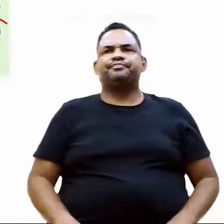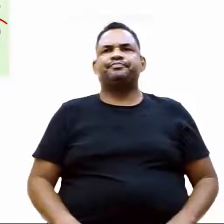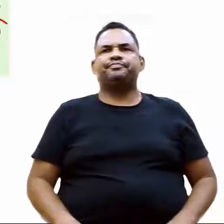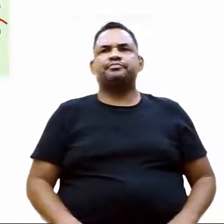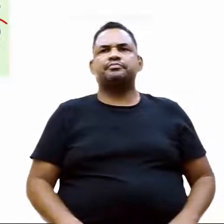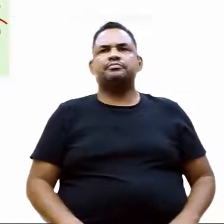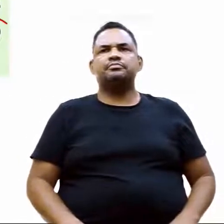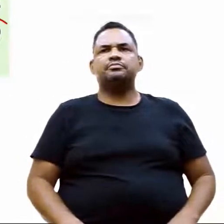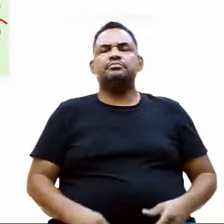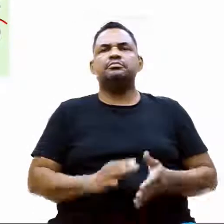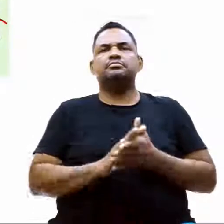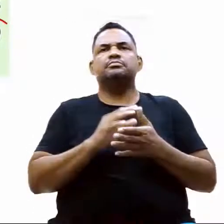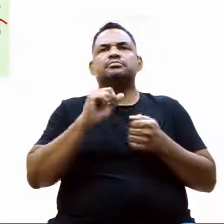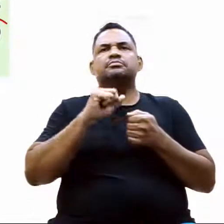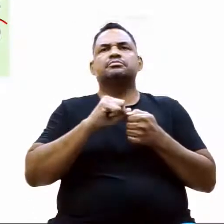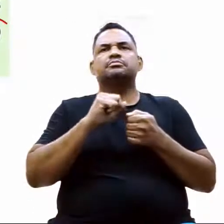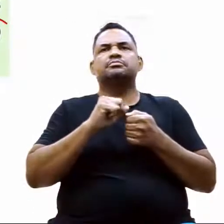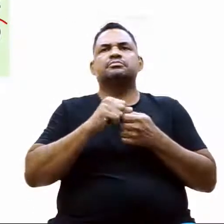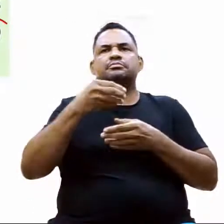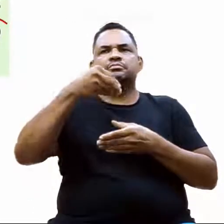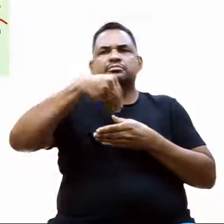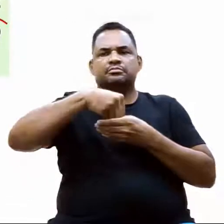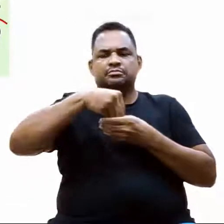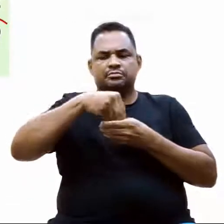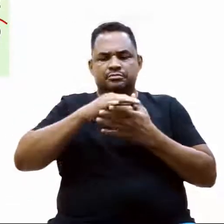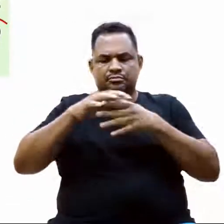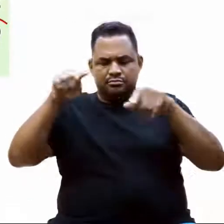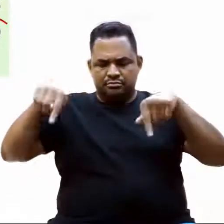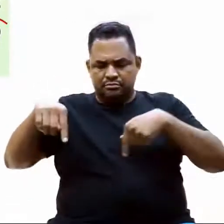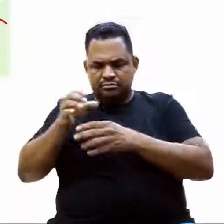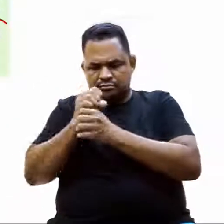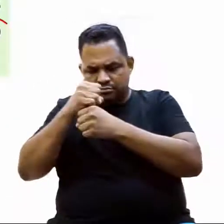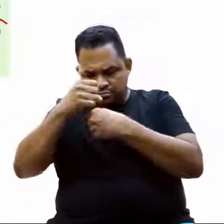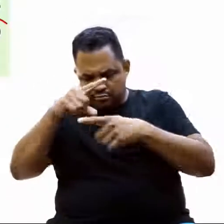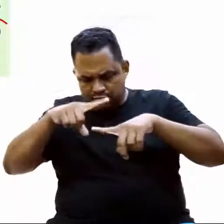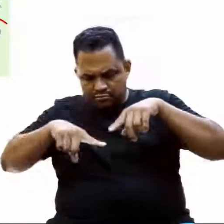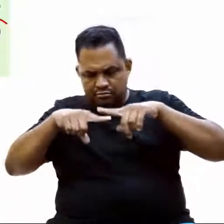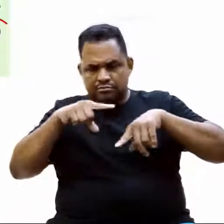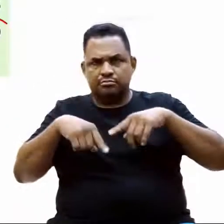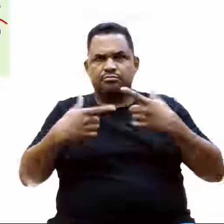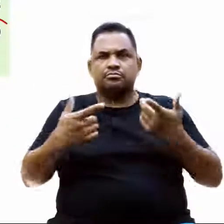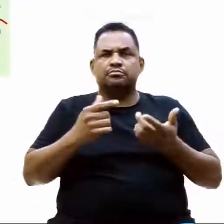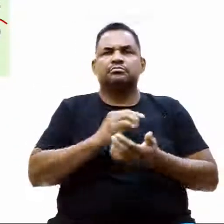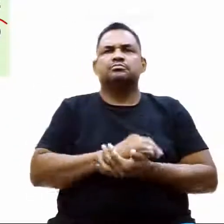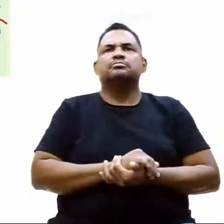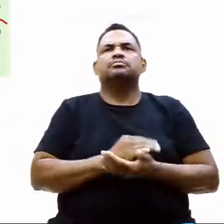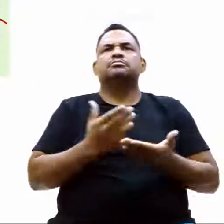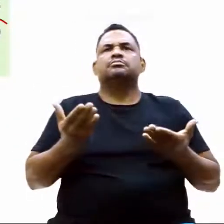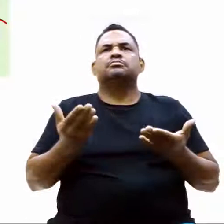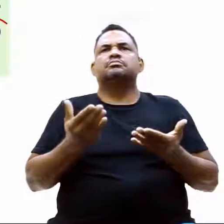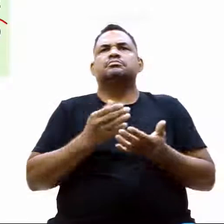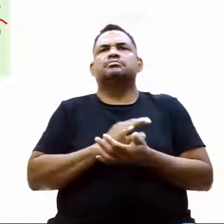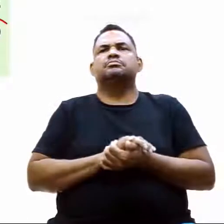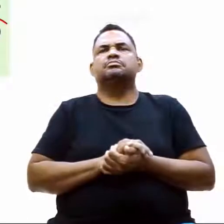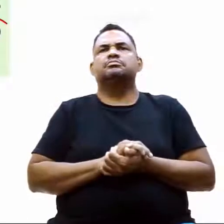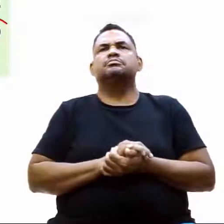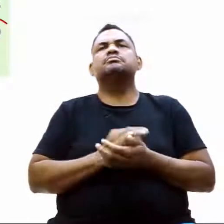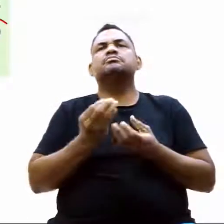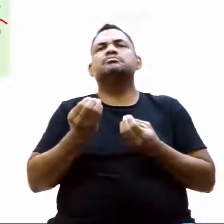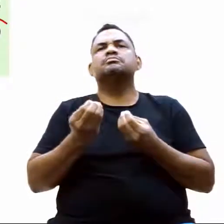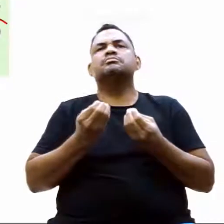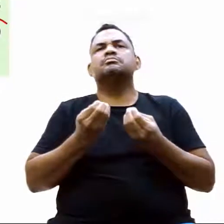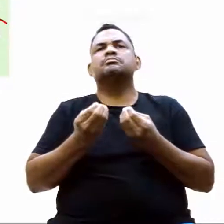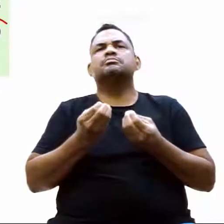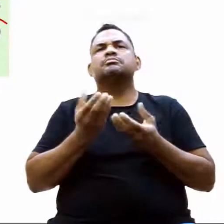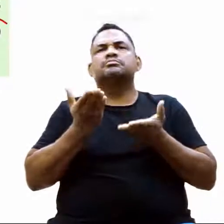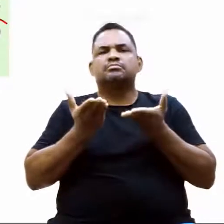ele realizou no laboratório, com instrumentos e, mais que tudo, uma